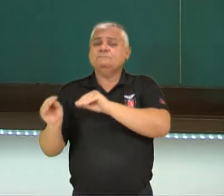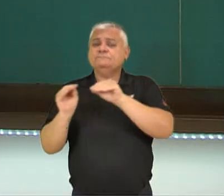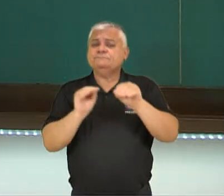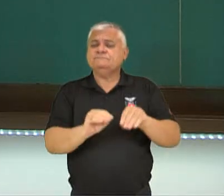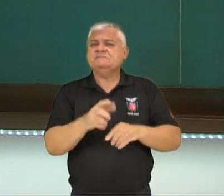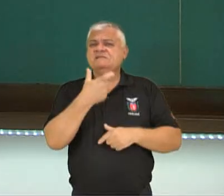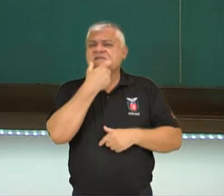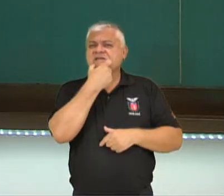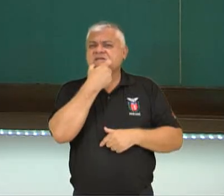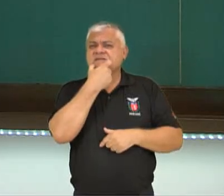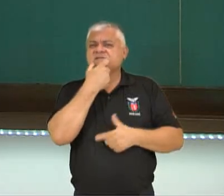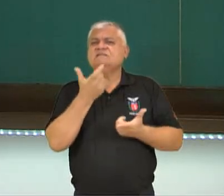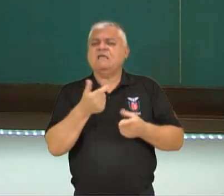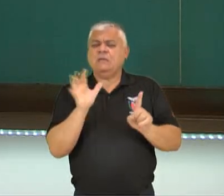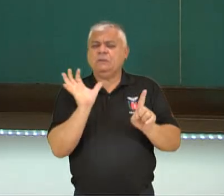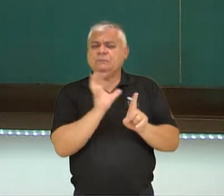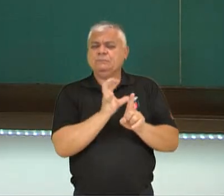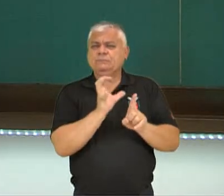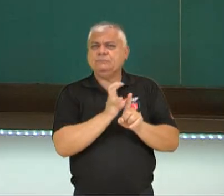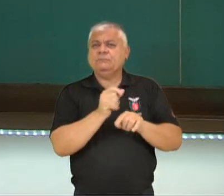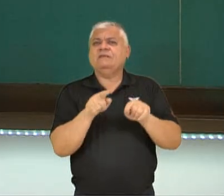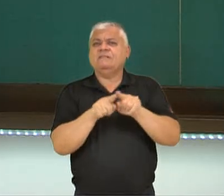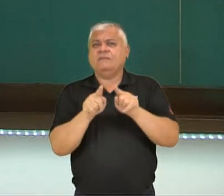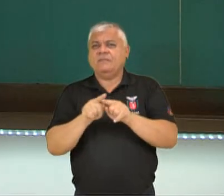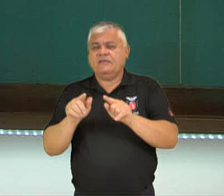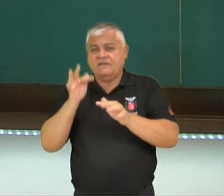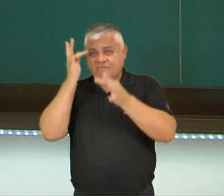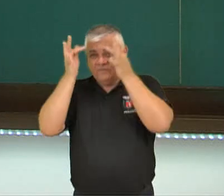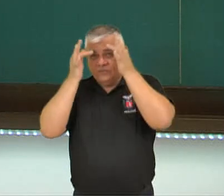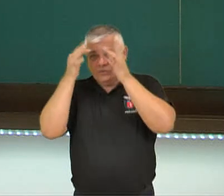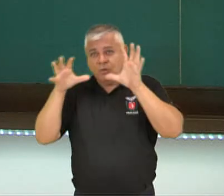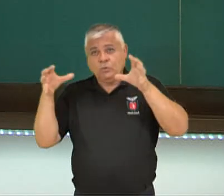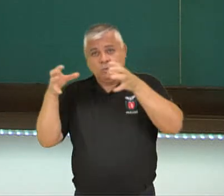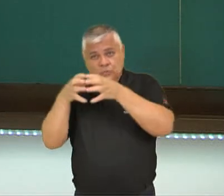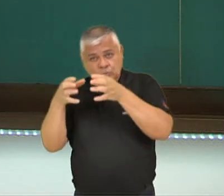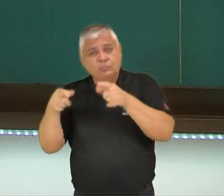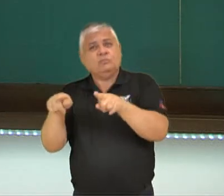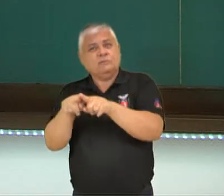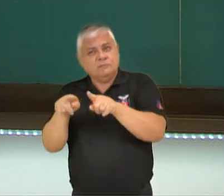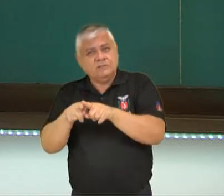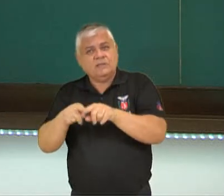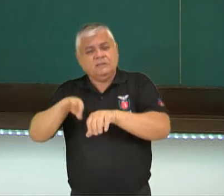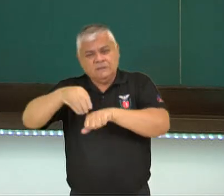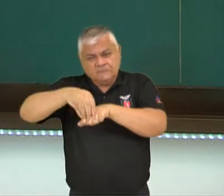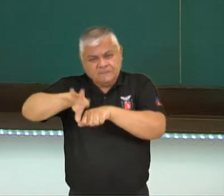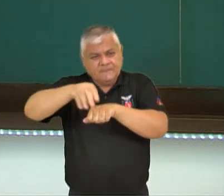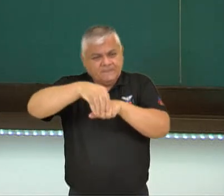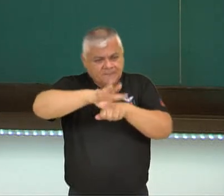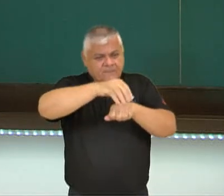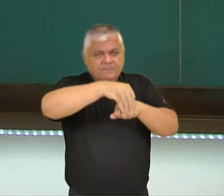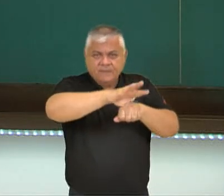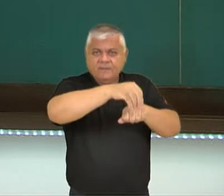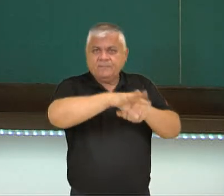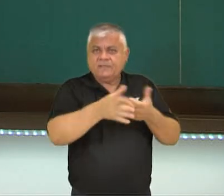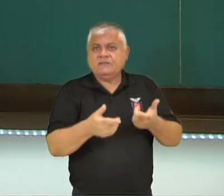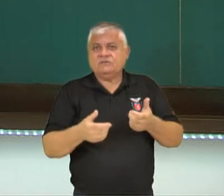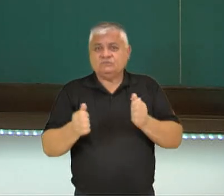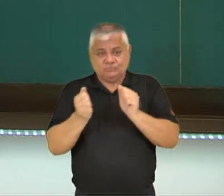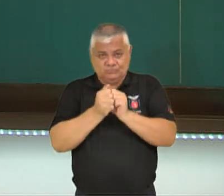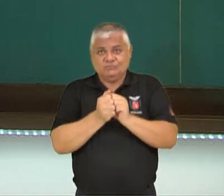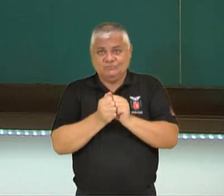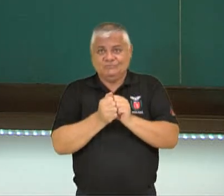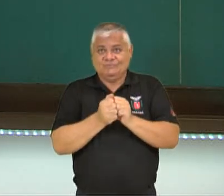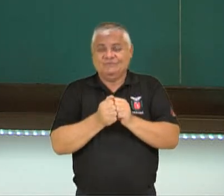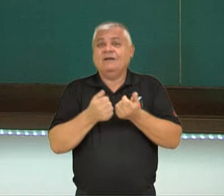vão acabar divulgando também as suas ideias econômicas e vão partilhar de muitas ideias com o Adam